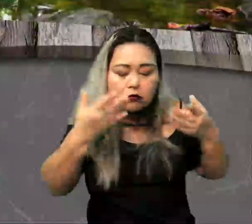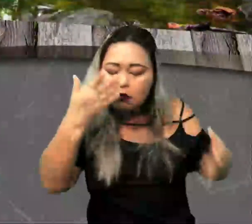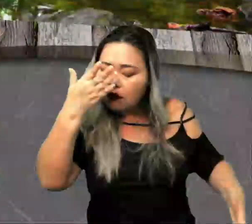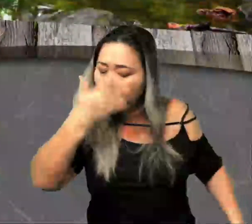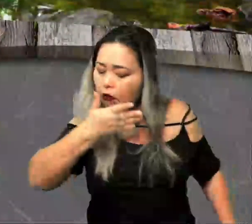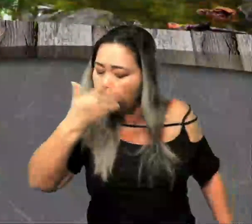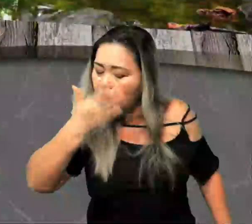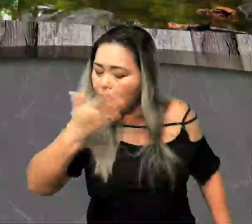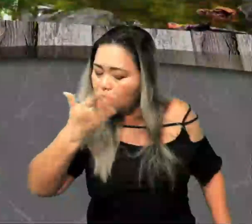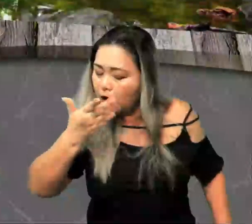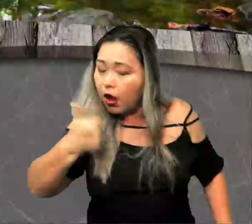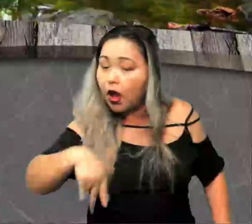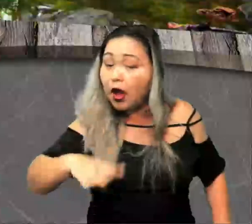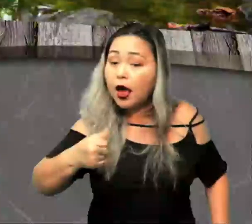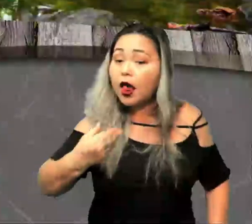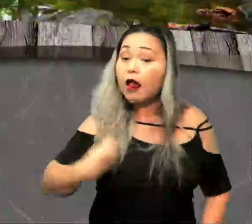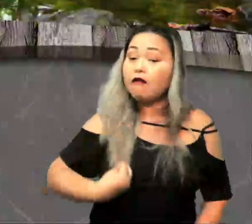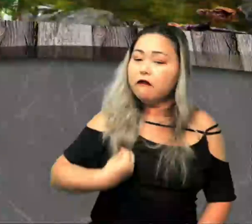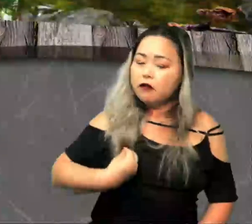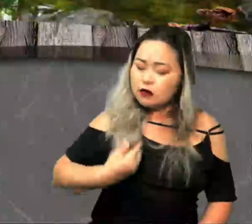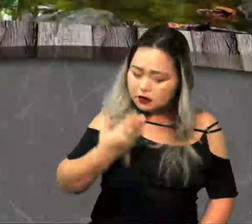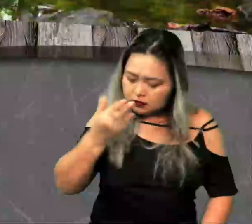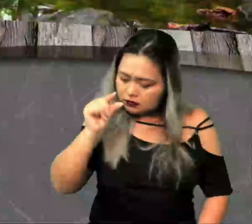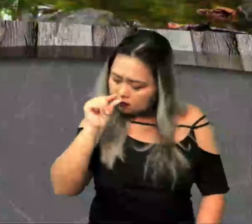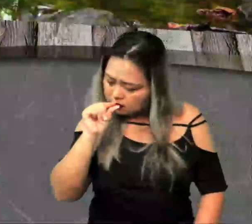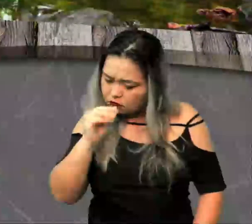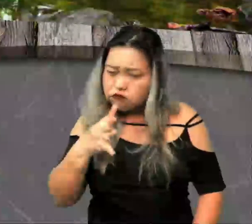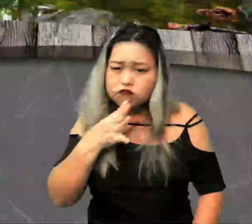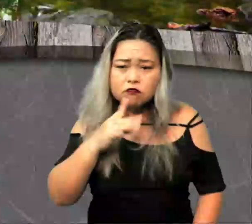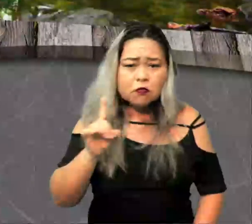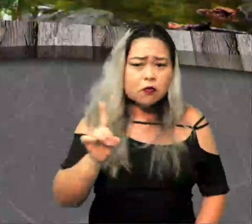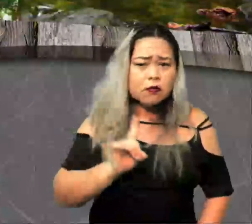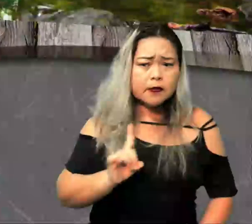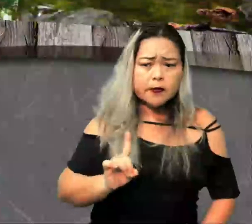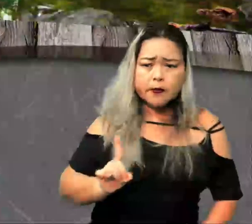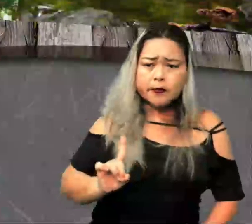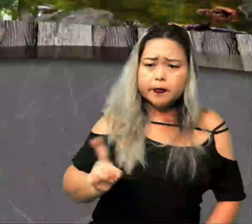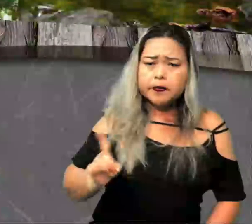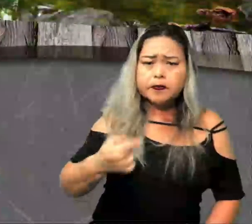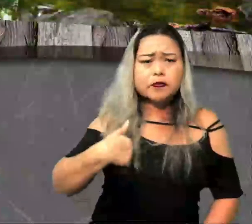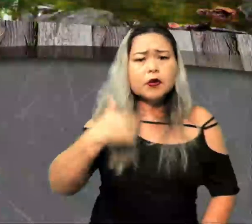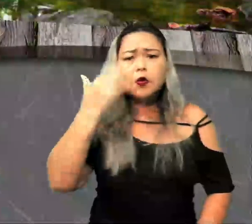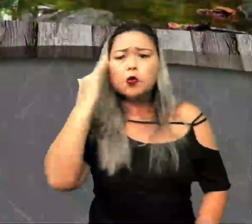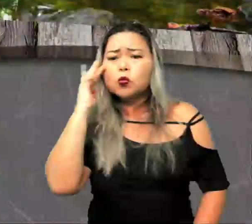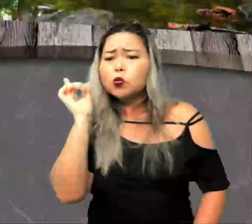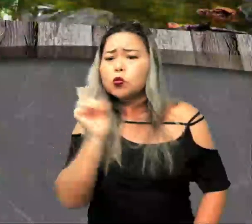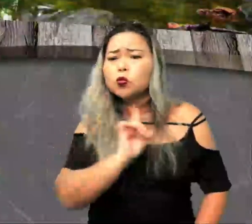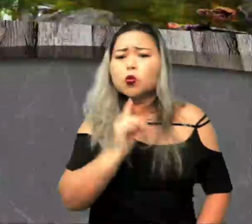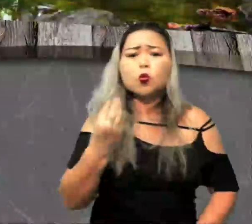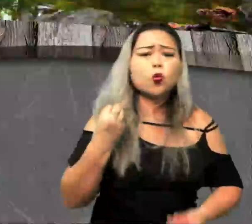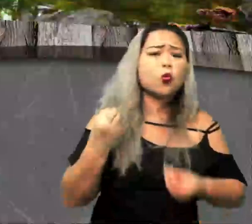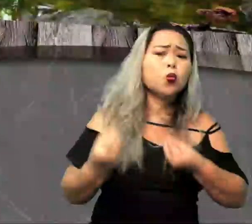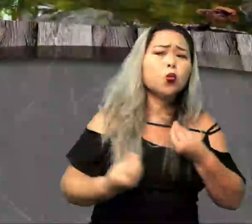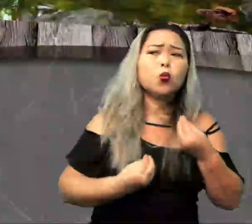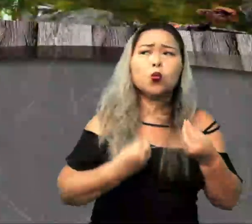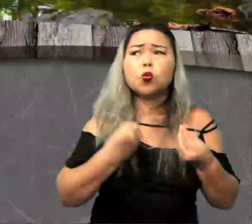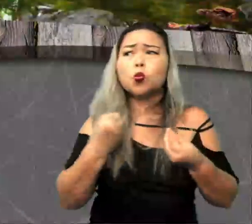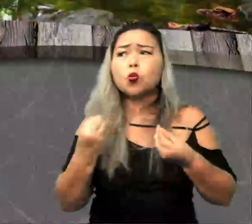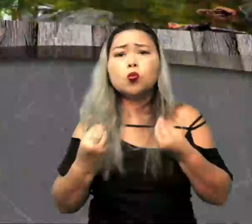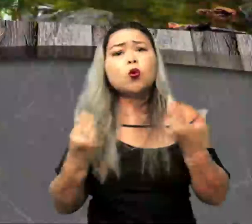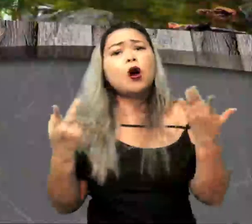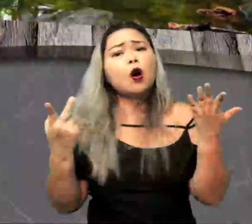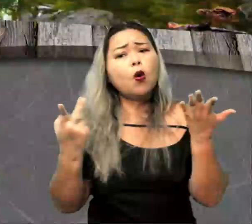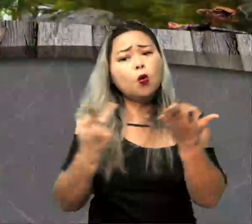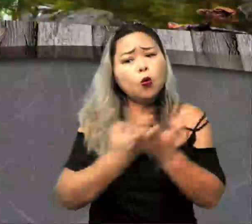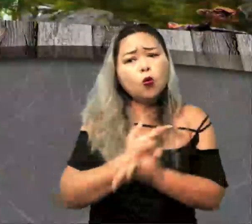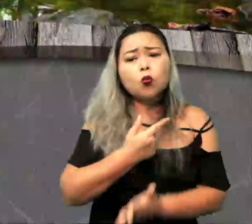seja, toda a vida microscópica que era desconhecida e que não se entendia como as coisas poderiam estar